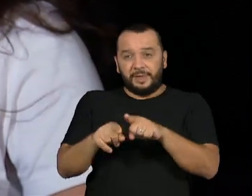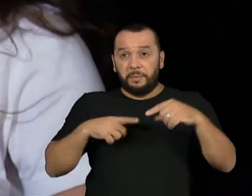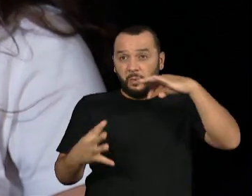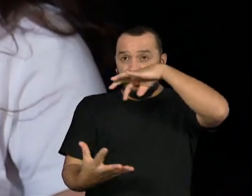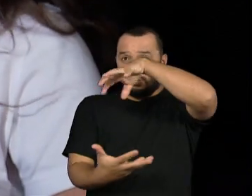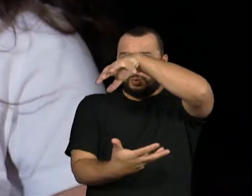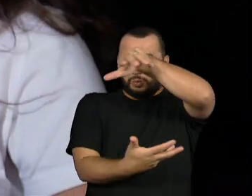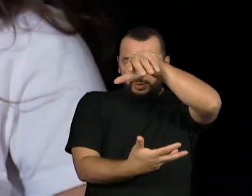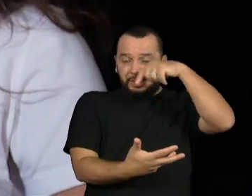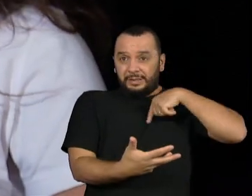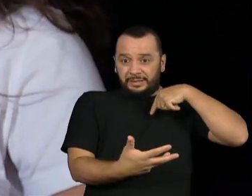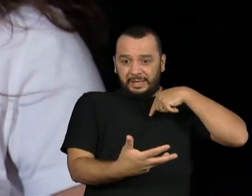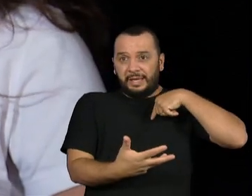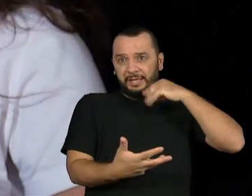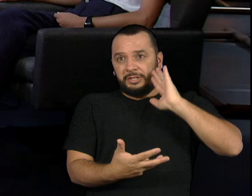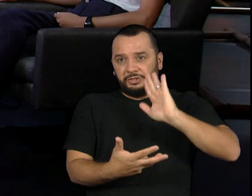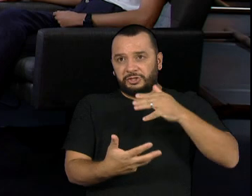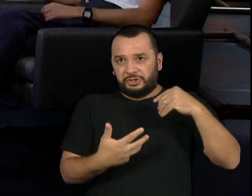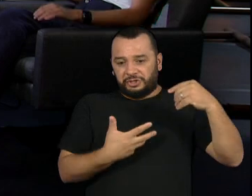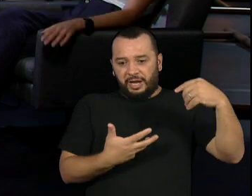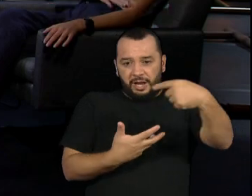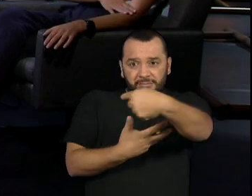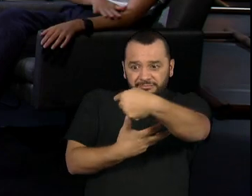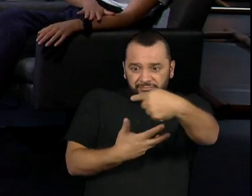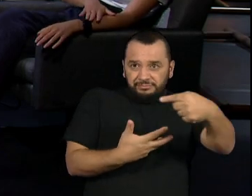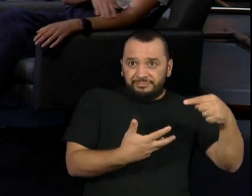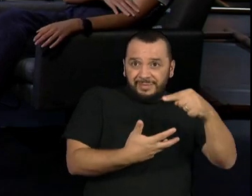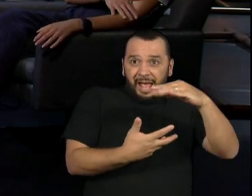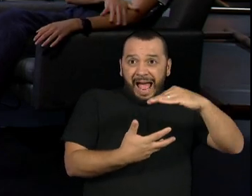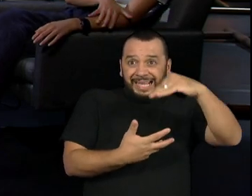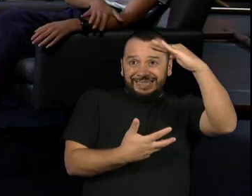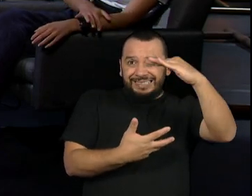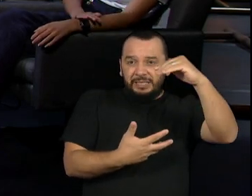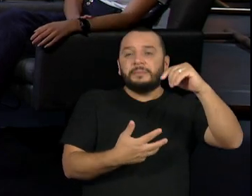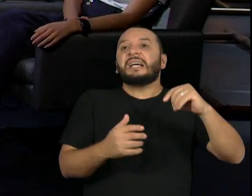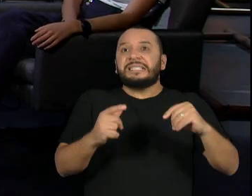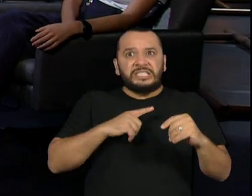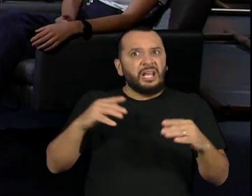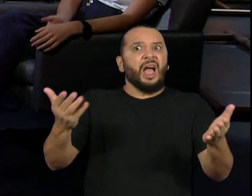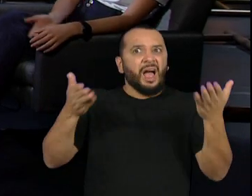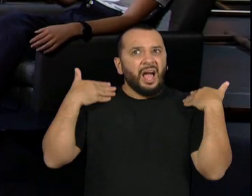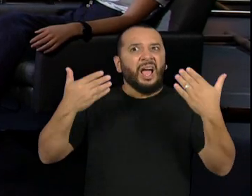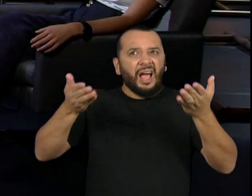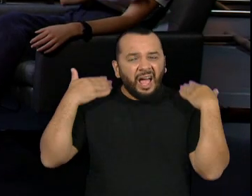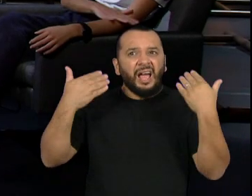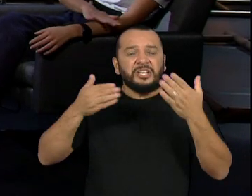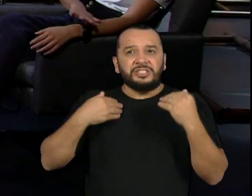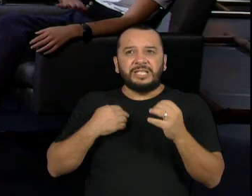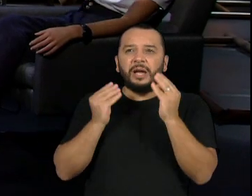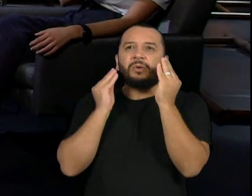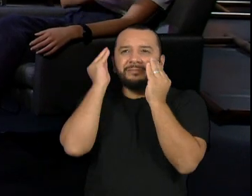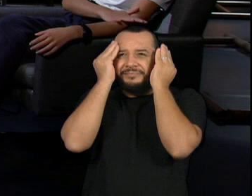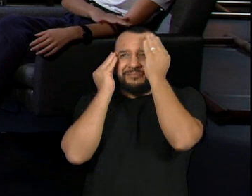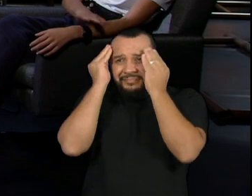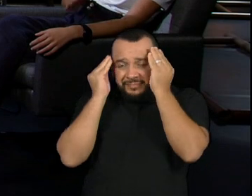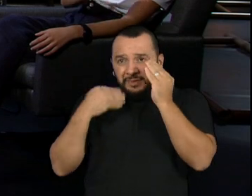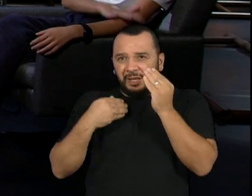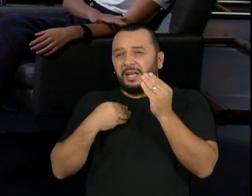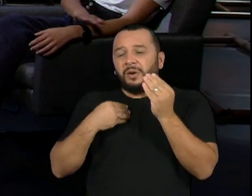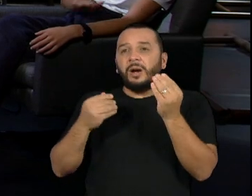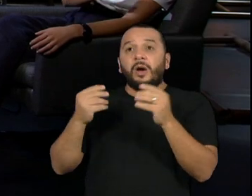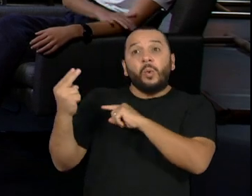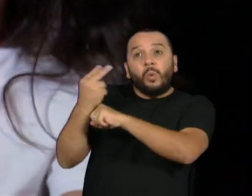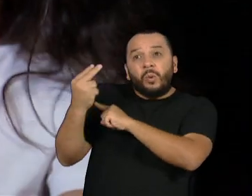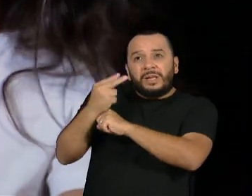muito quente, tinha muito sol, eu tinha que passar muito protetor solar, ele derretia na pele e eu ia acrescentando camadas de protetor como se fossem